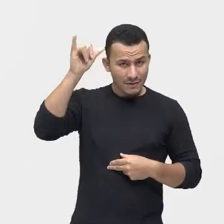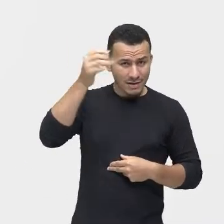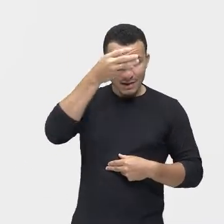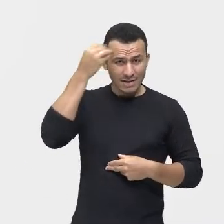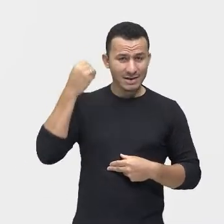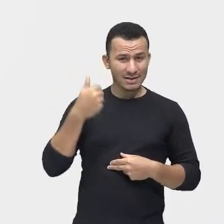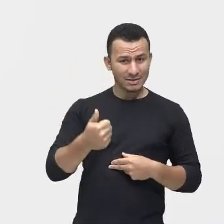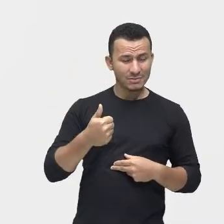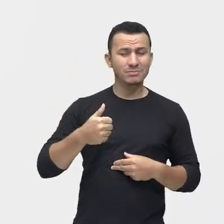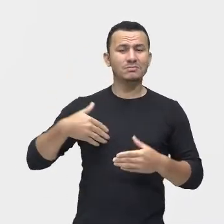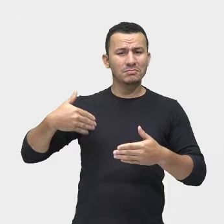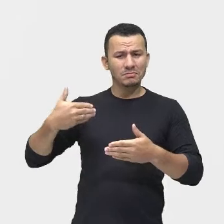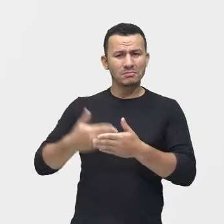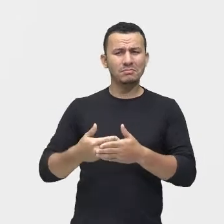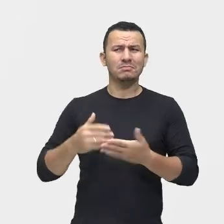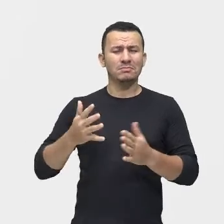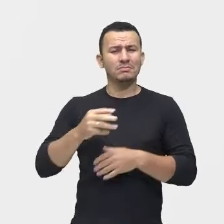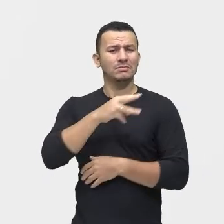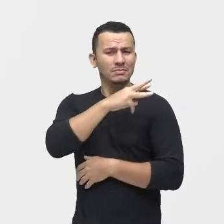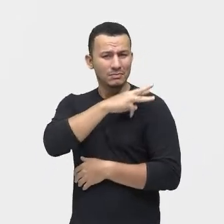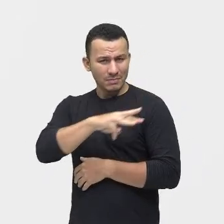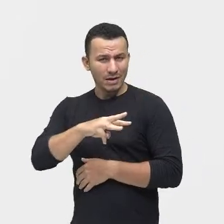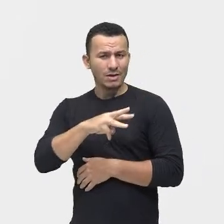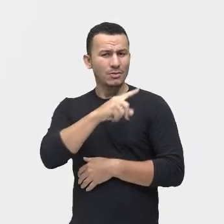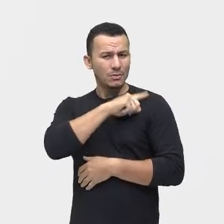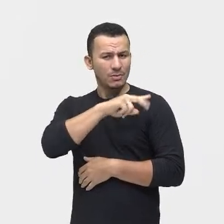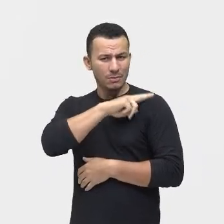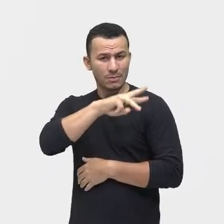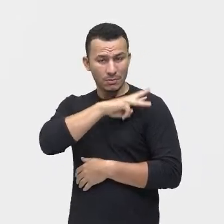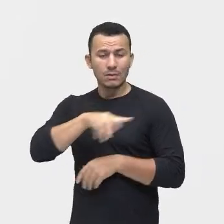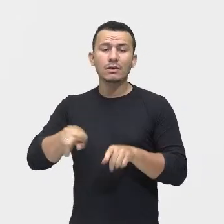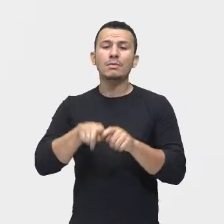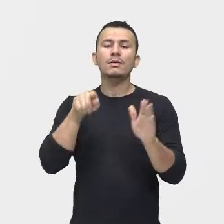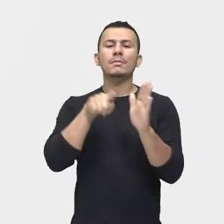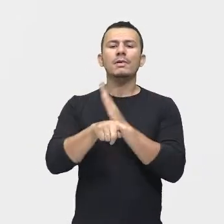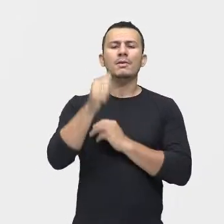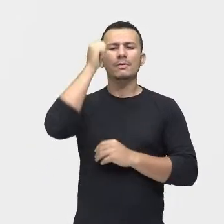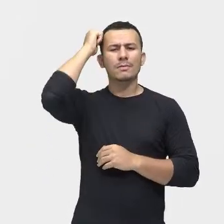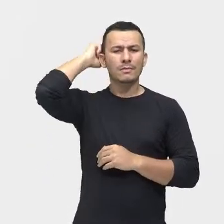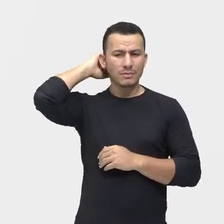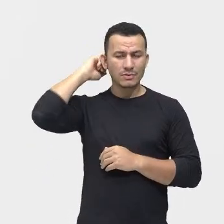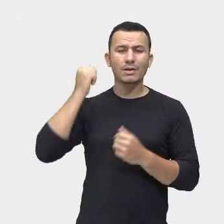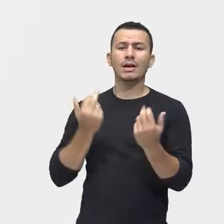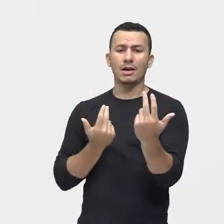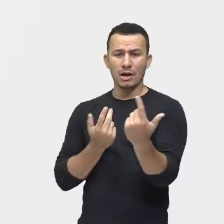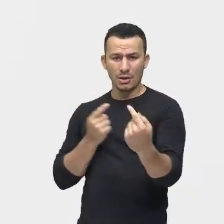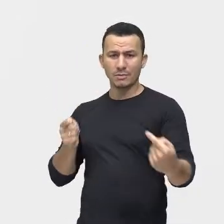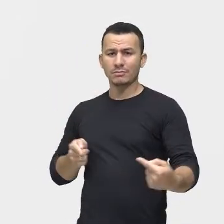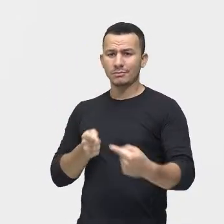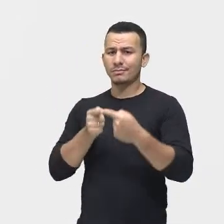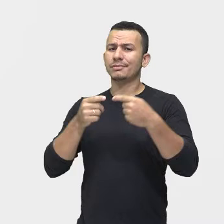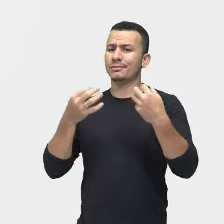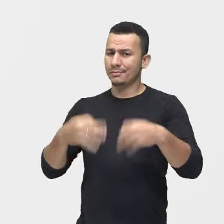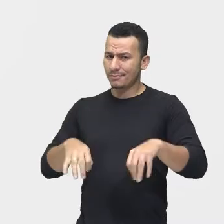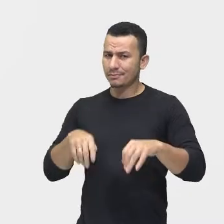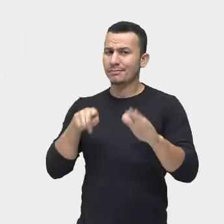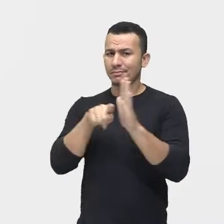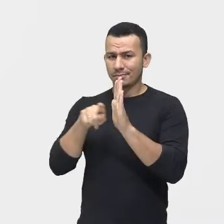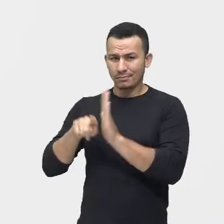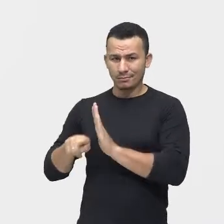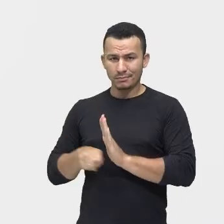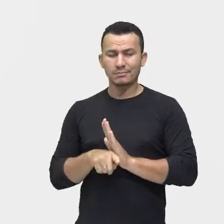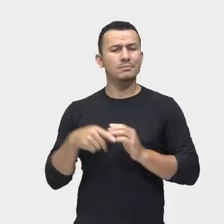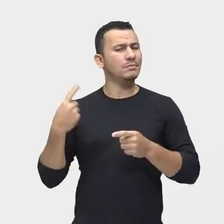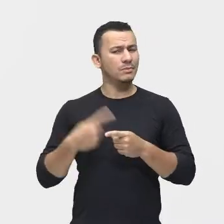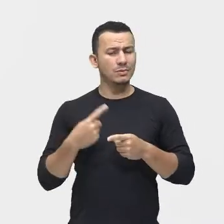acompanhar aí vocês até no ensino médio. Tem questões de vestibulares aí que fazem referência a essas